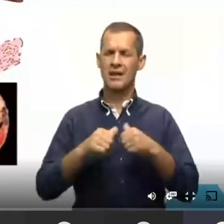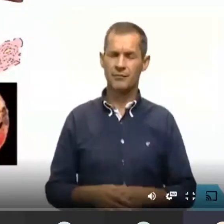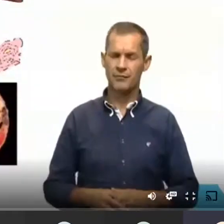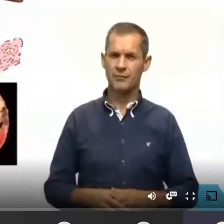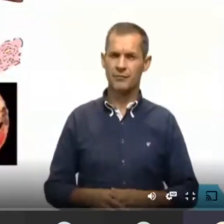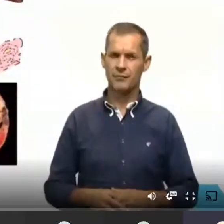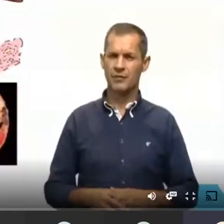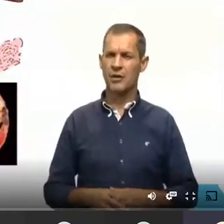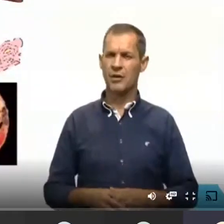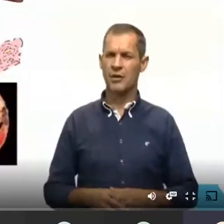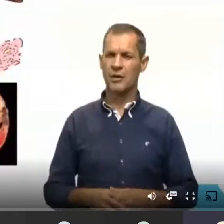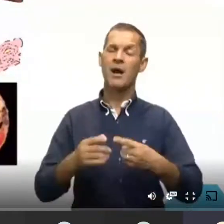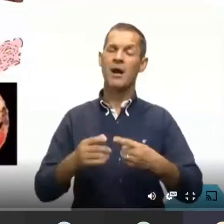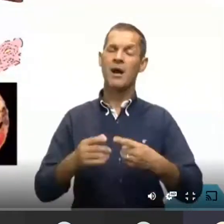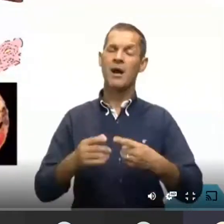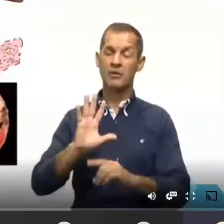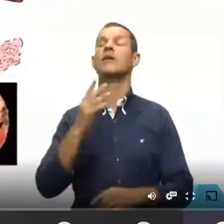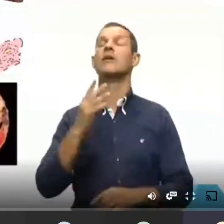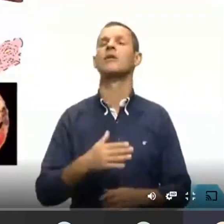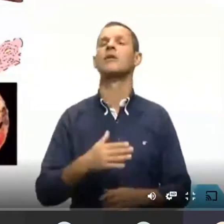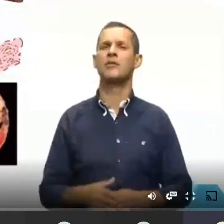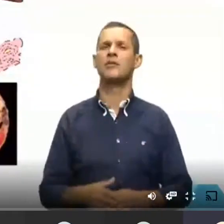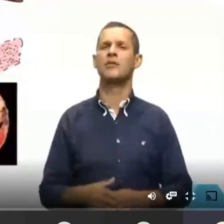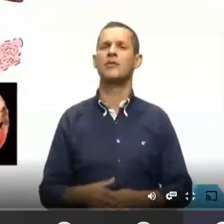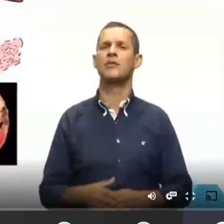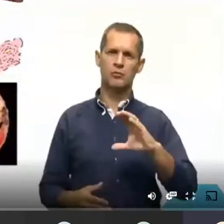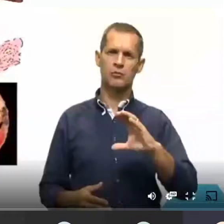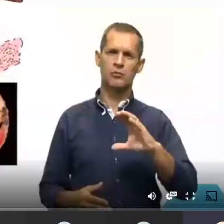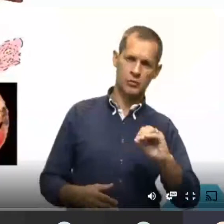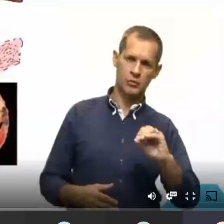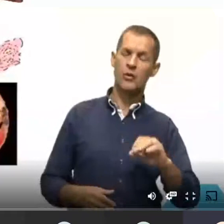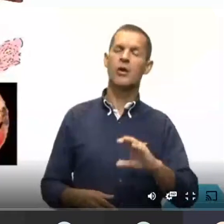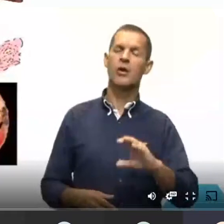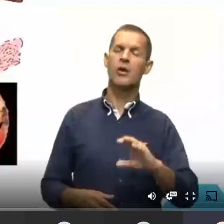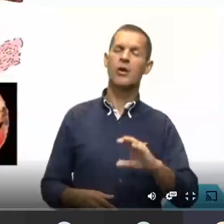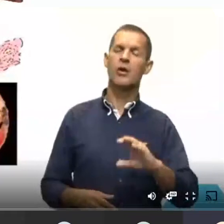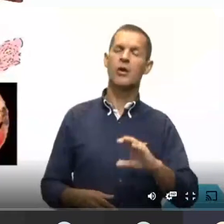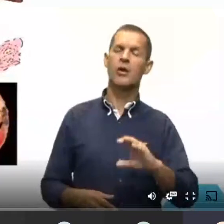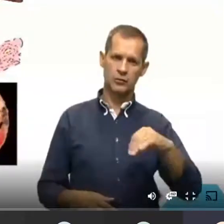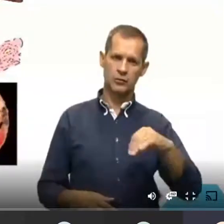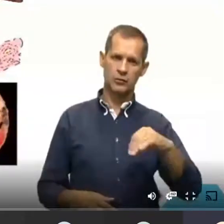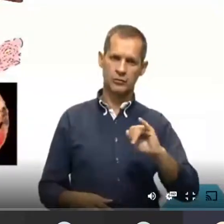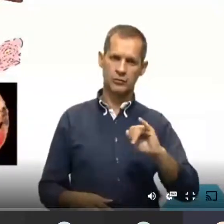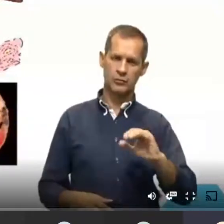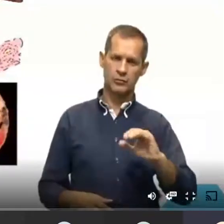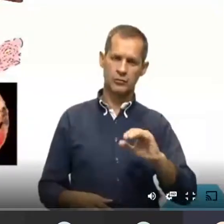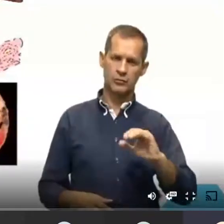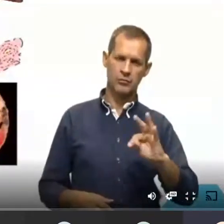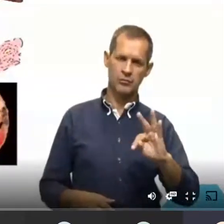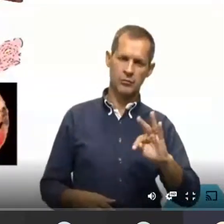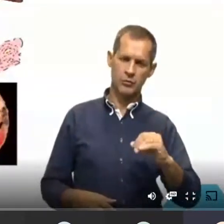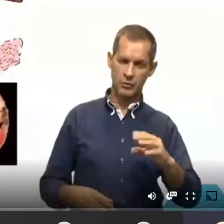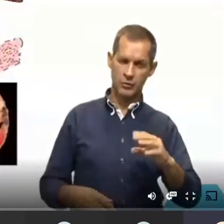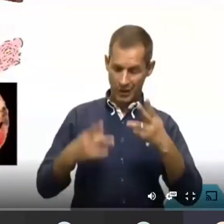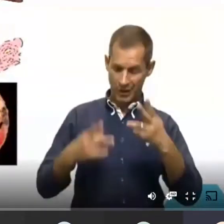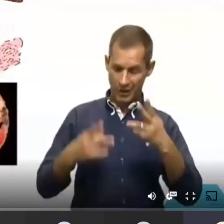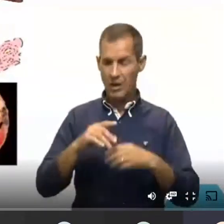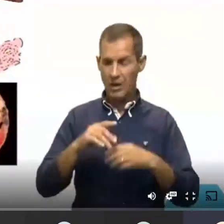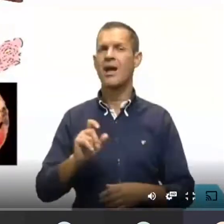caso, ao aumento da carga, o que acontece com o miócito, com o cardiomiócito? Né? O cardiomiócito que, quando está